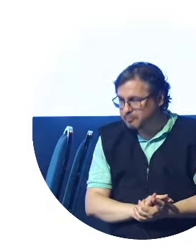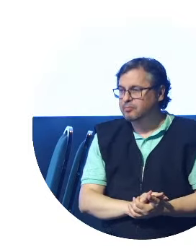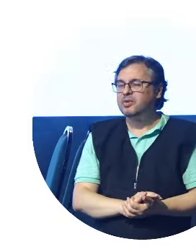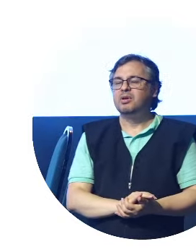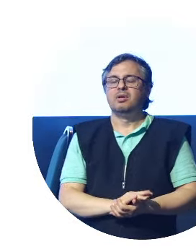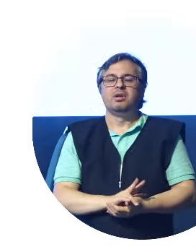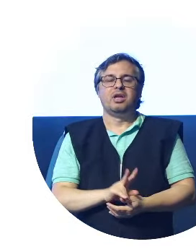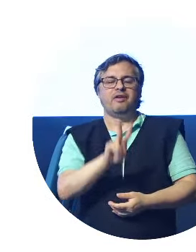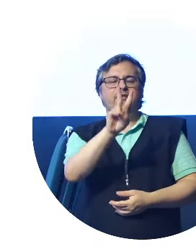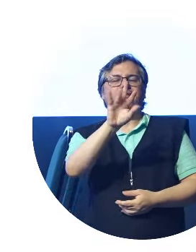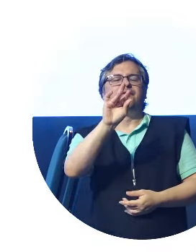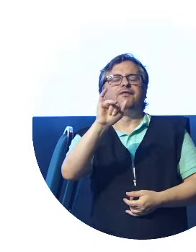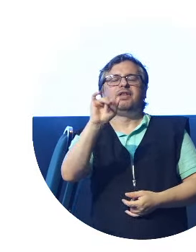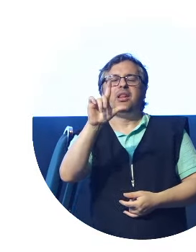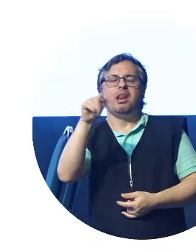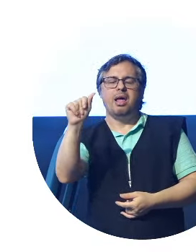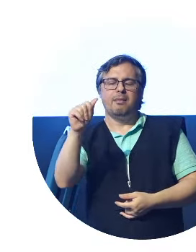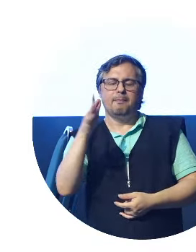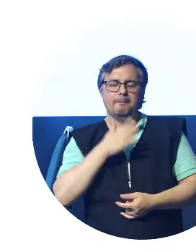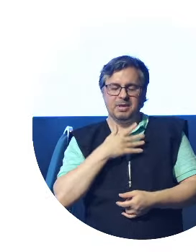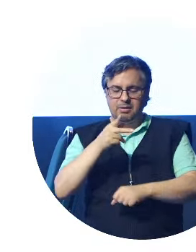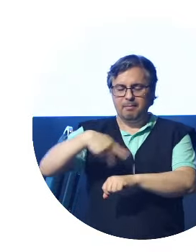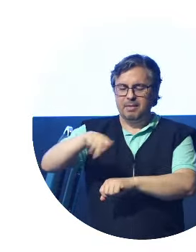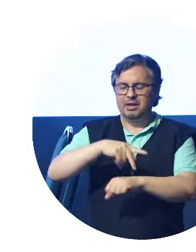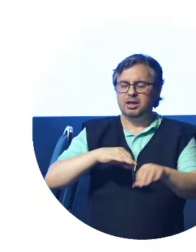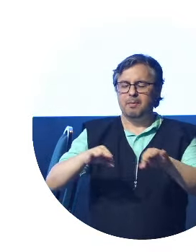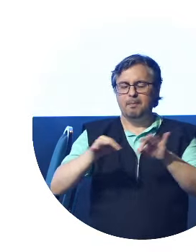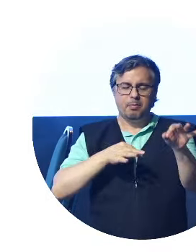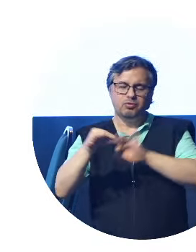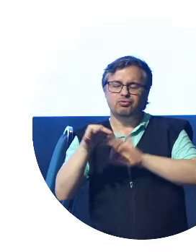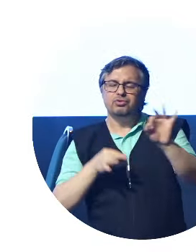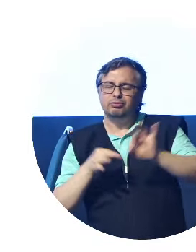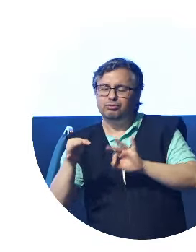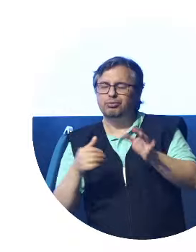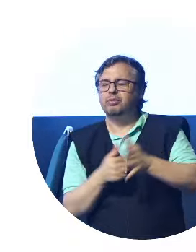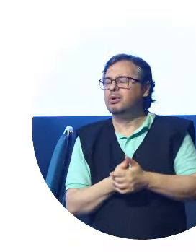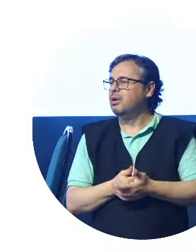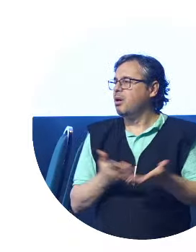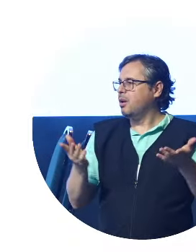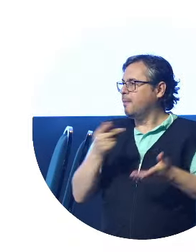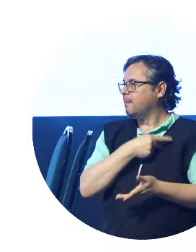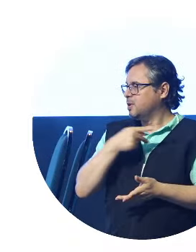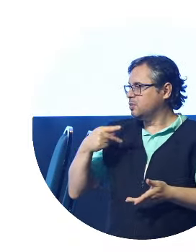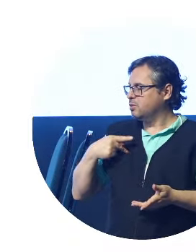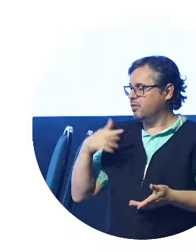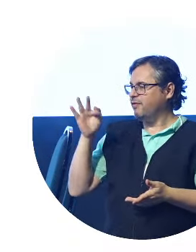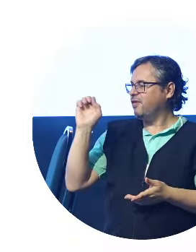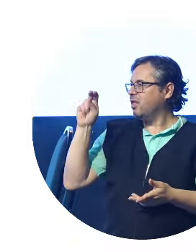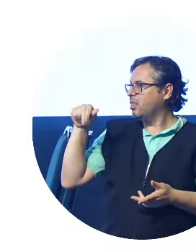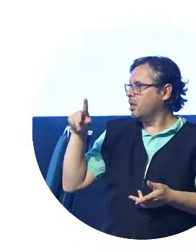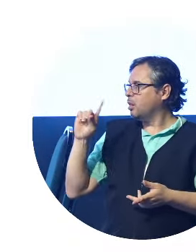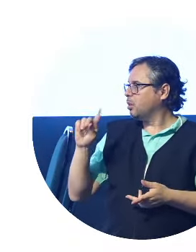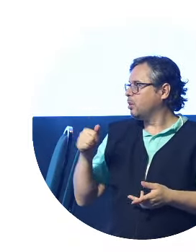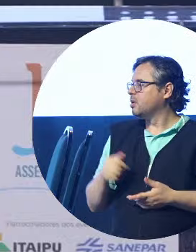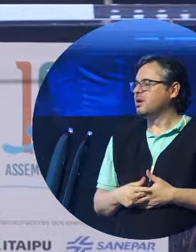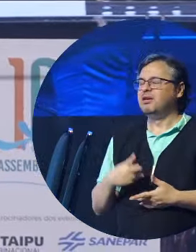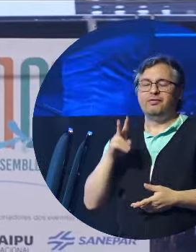Vila Minha Pátria. Pastor Fernando, vem para cá, Pastor Fernando, seja